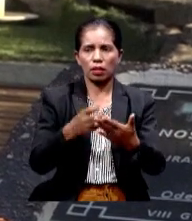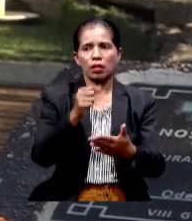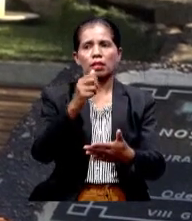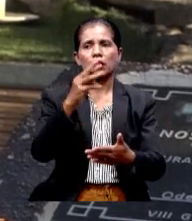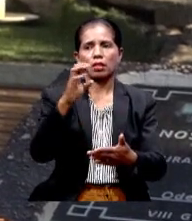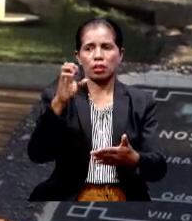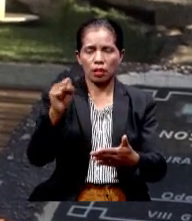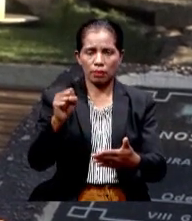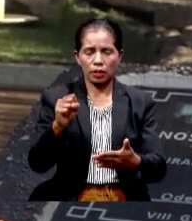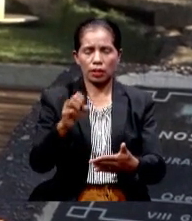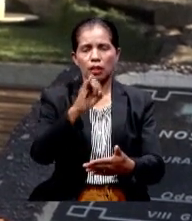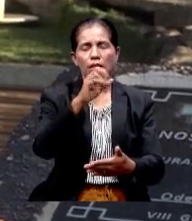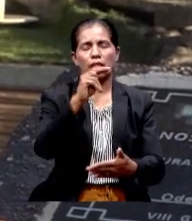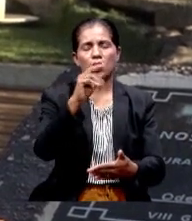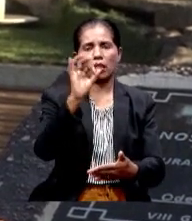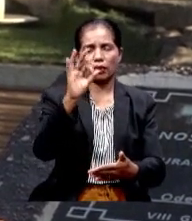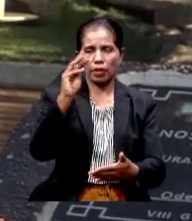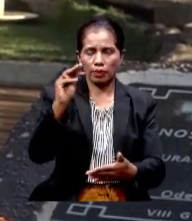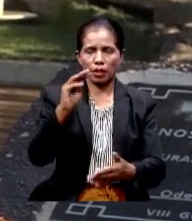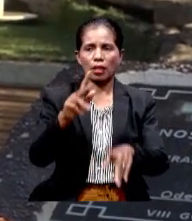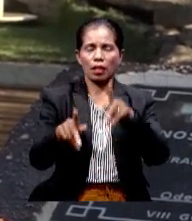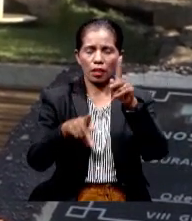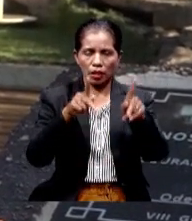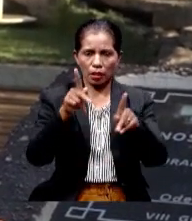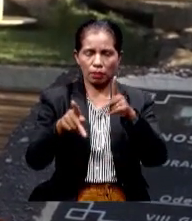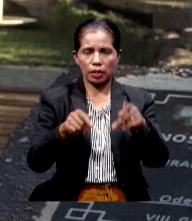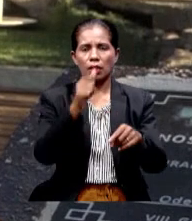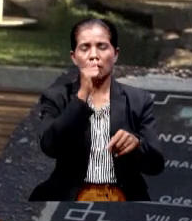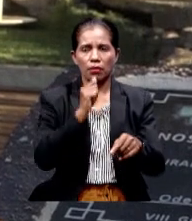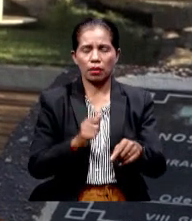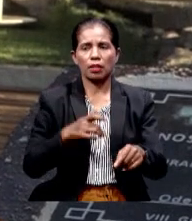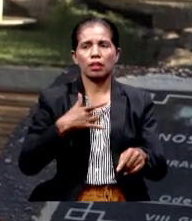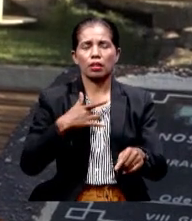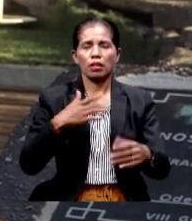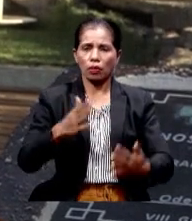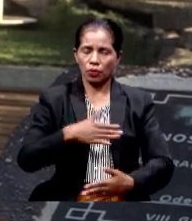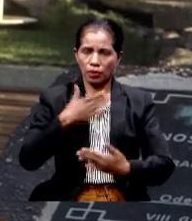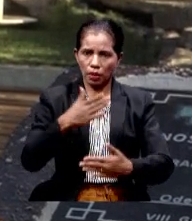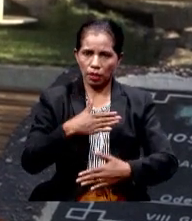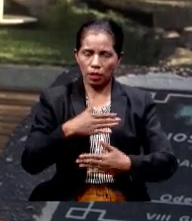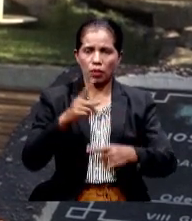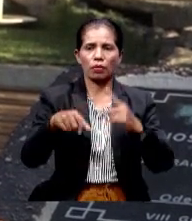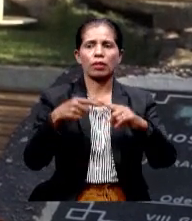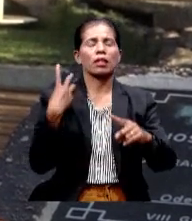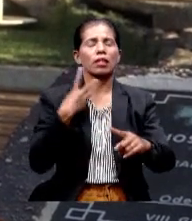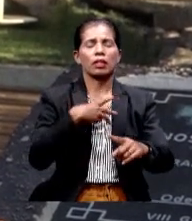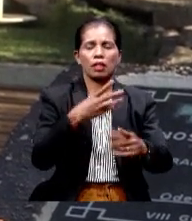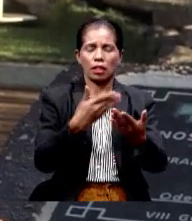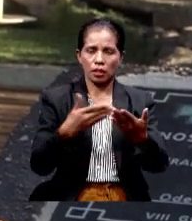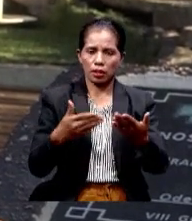e a NFM, povo se hakmate, não sente-se contente, vai ir aí tenha produto,